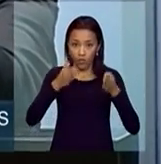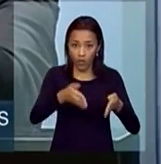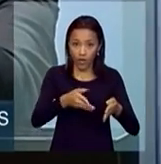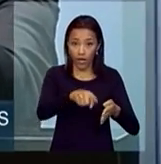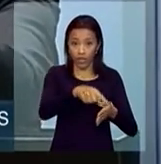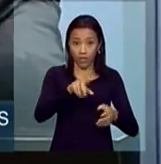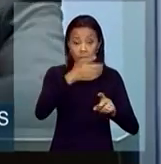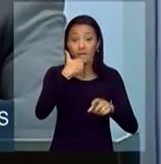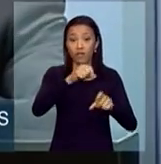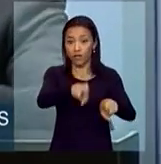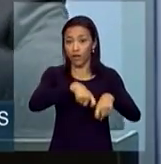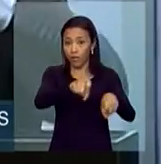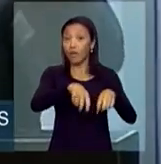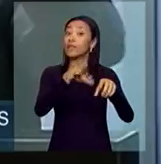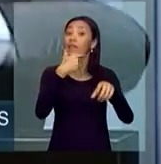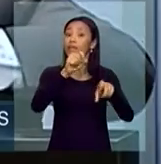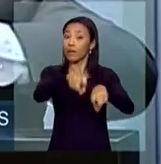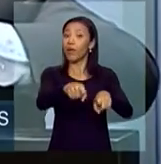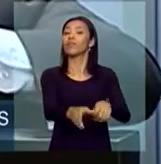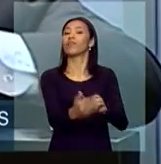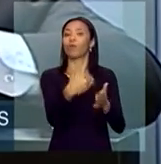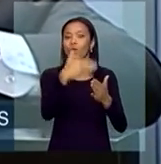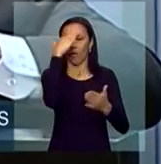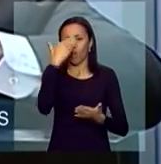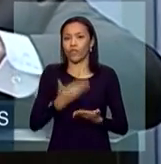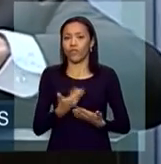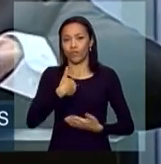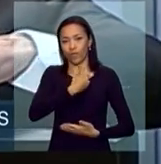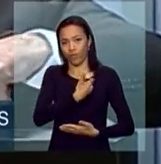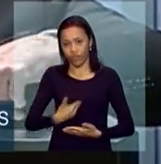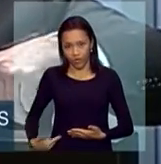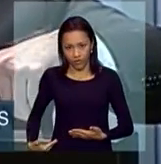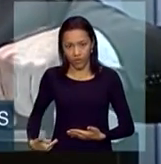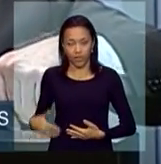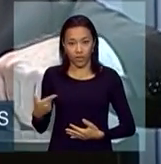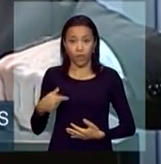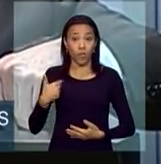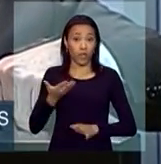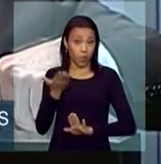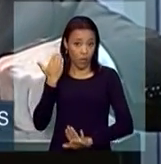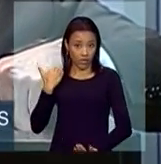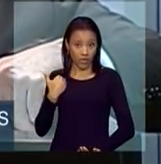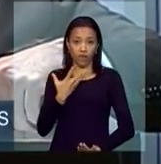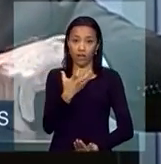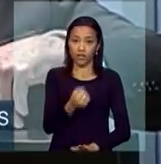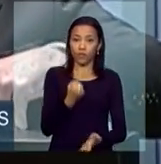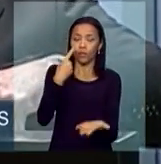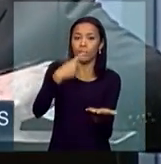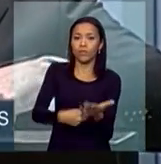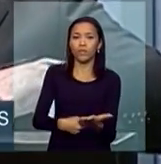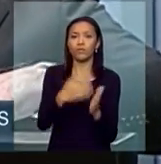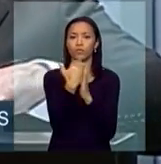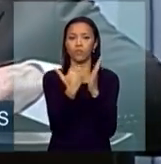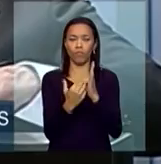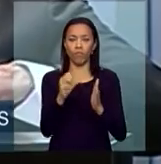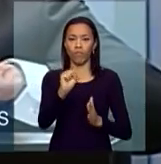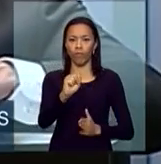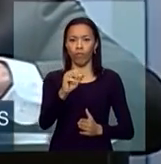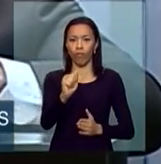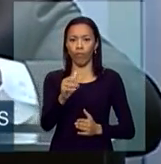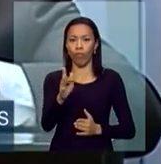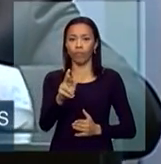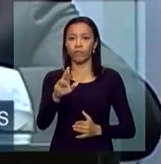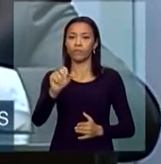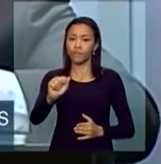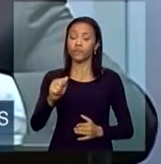do produtor no governo, porque na safra que passou, ele aderiu ao plano safra e investiu bastante.